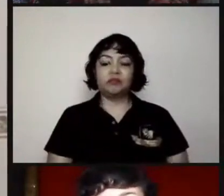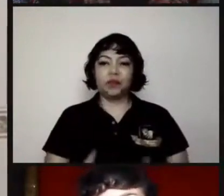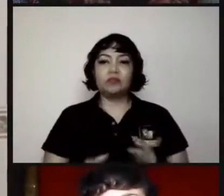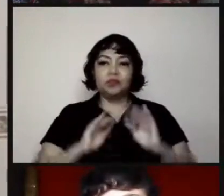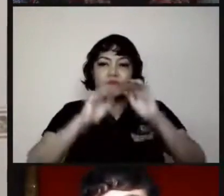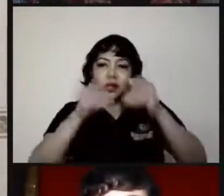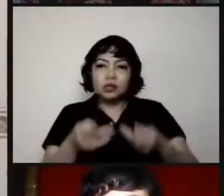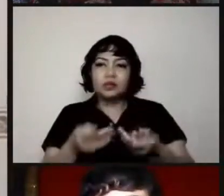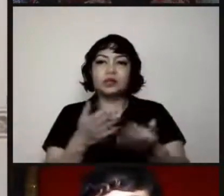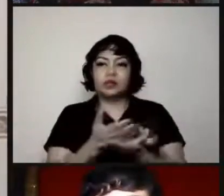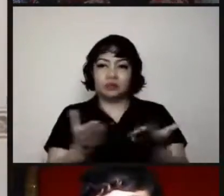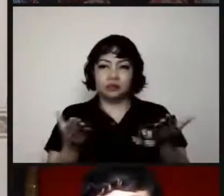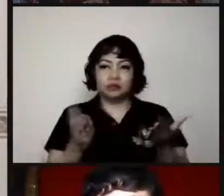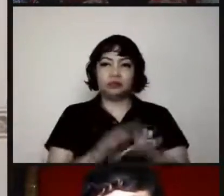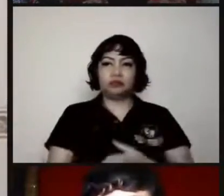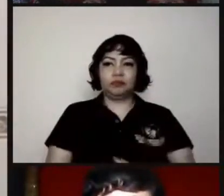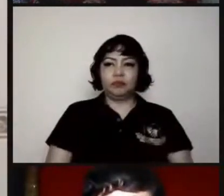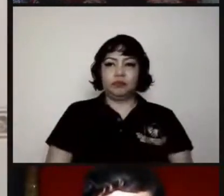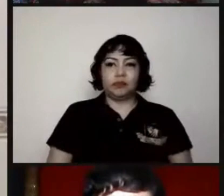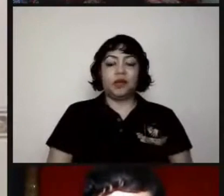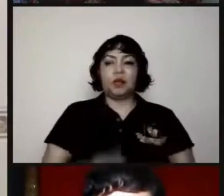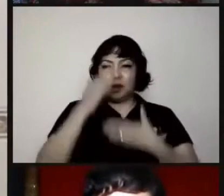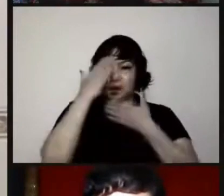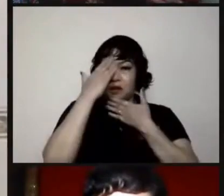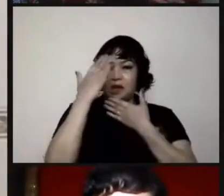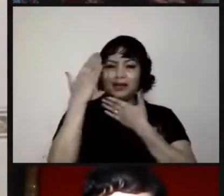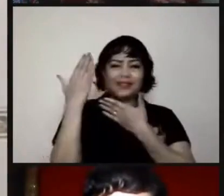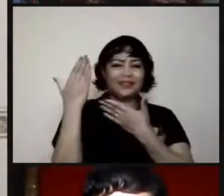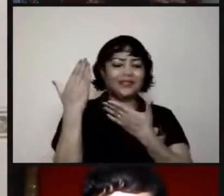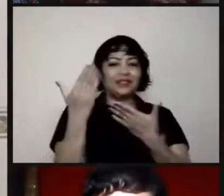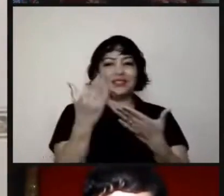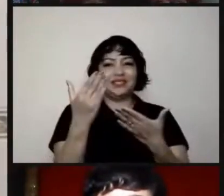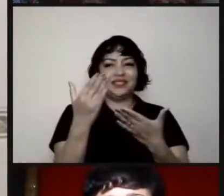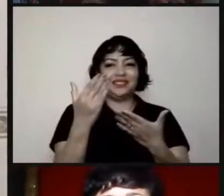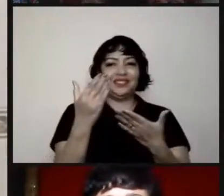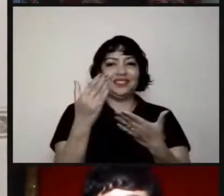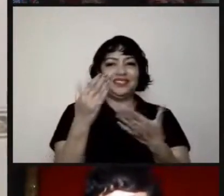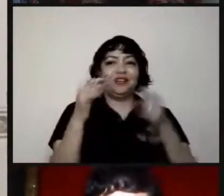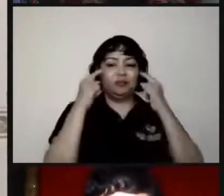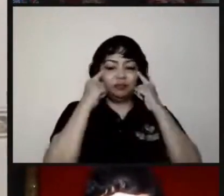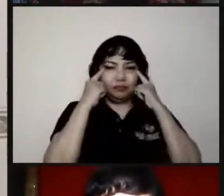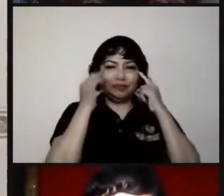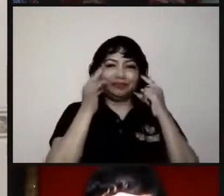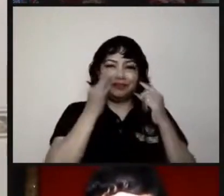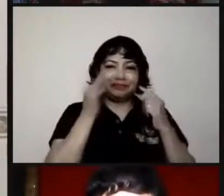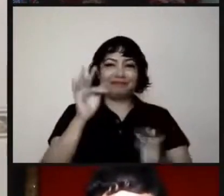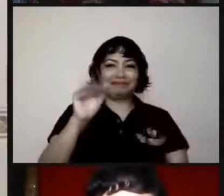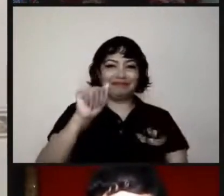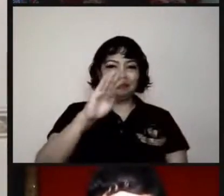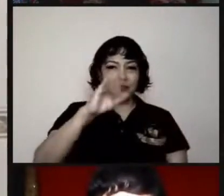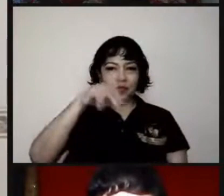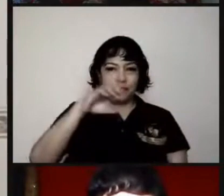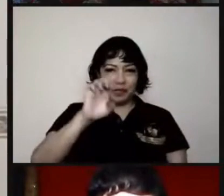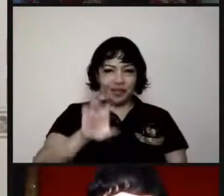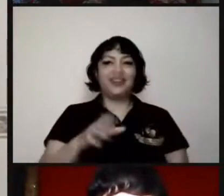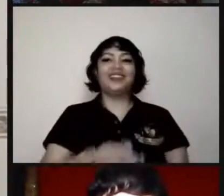finalmentes. Fernando, Quero deixar aqui o nosso agradecimento enorme à Fabiane Taylor, que está junto conosco.